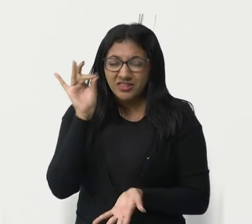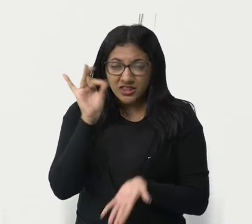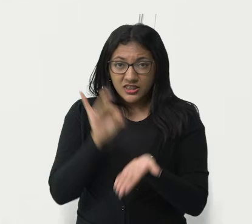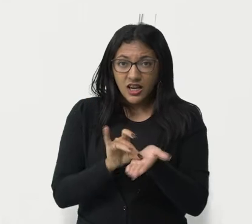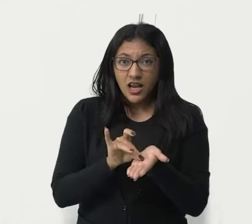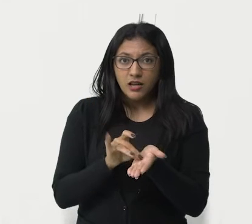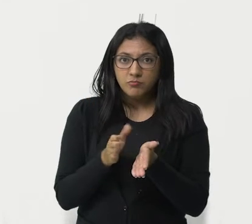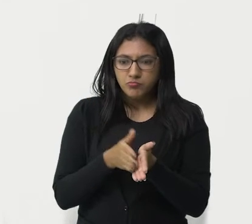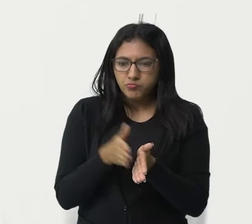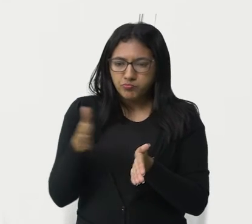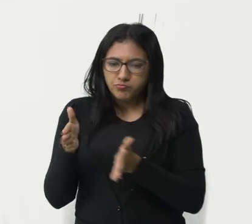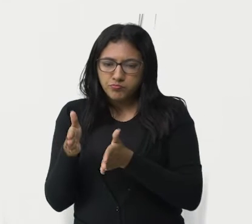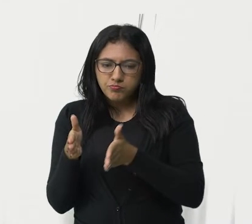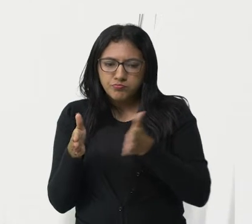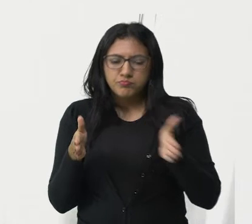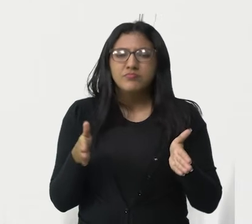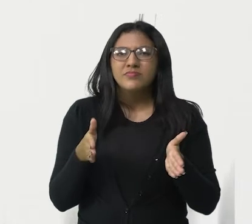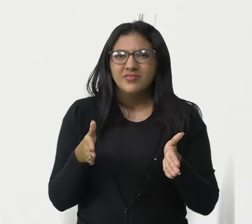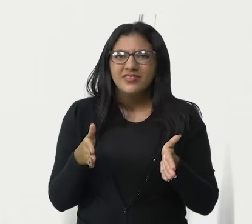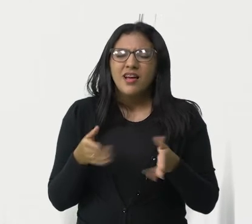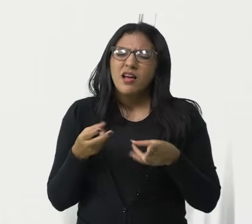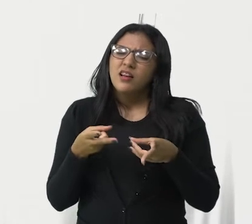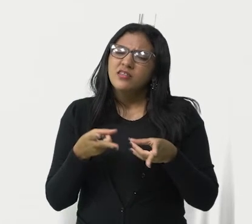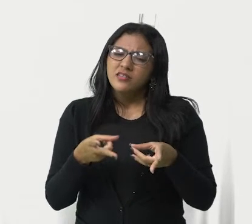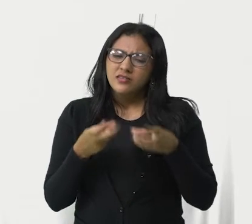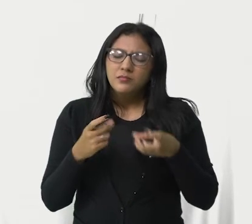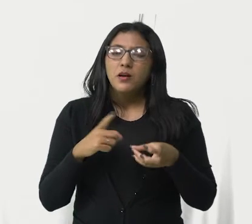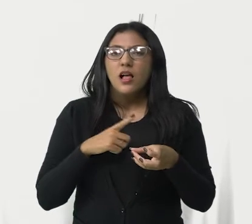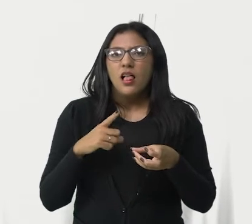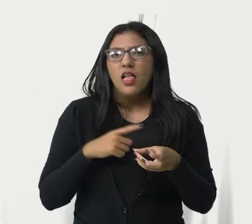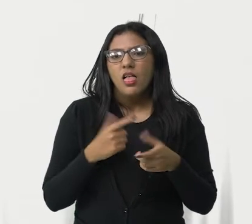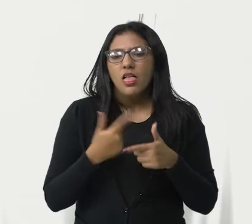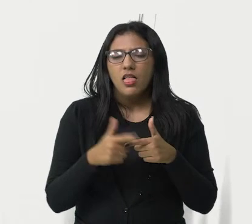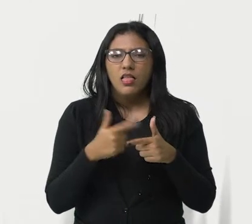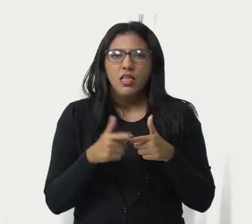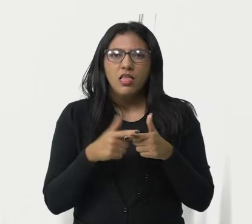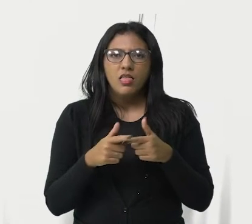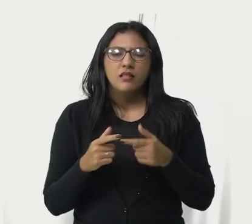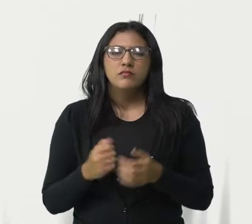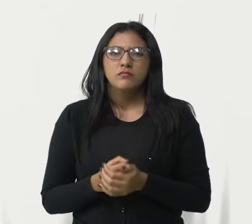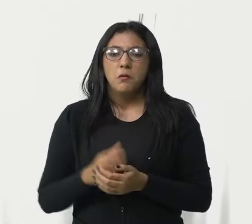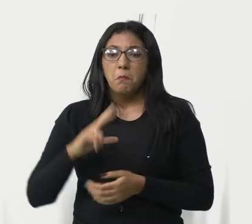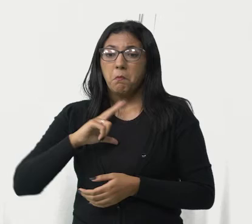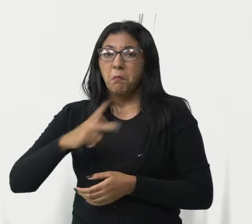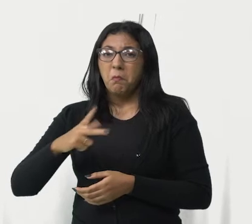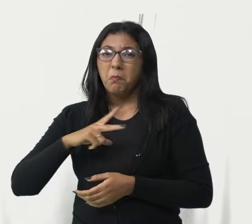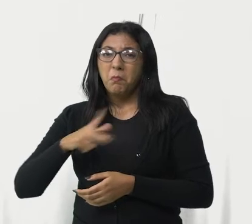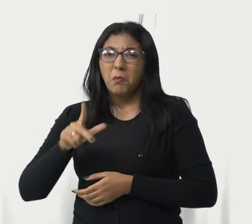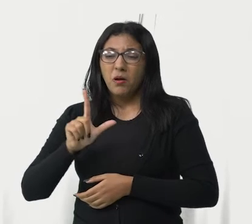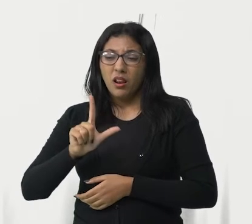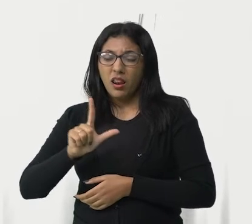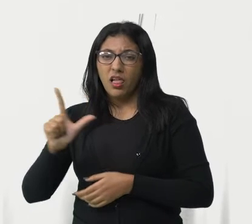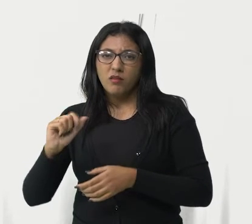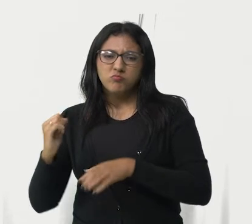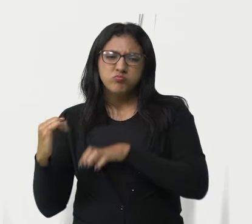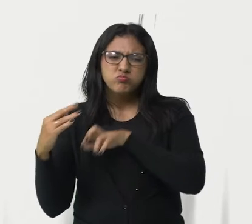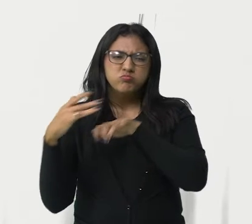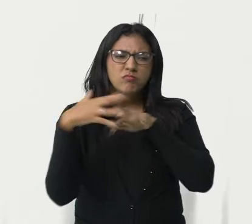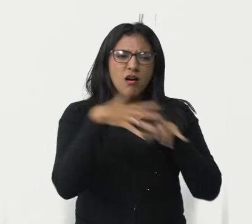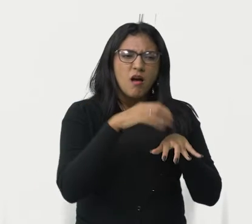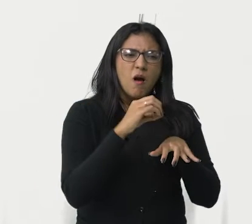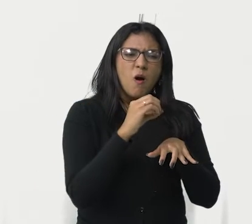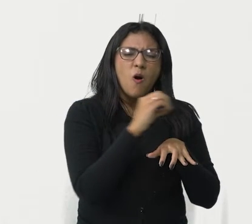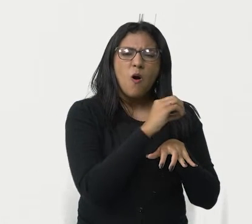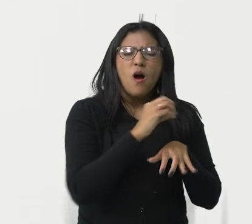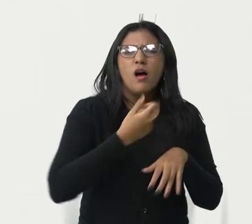Onde atualmente se verifica que acabou indo essa extensão que pertencia à Espanha para Portugal. Então, o